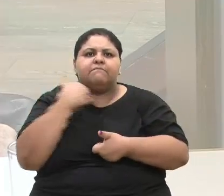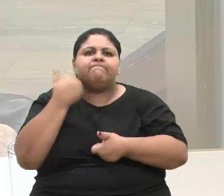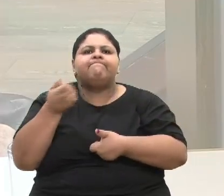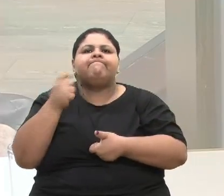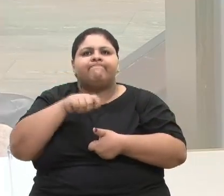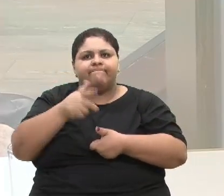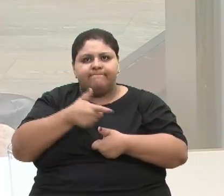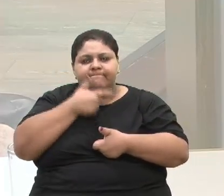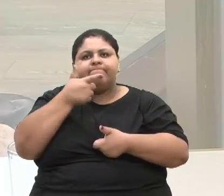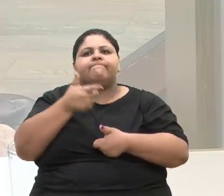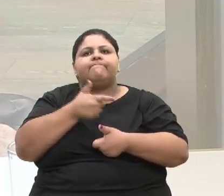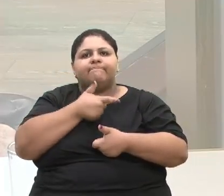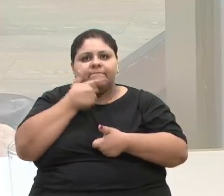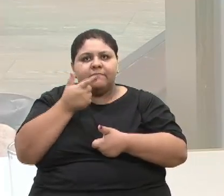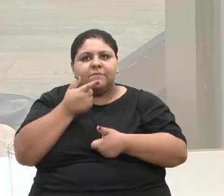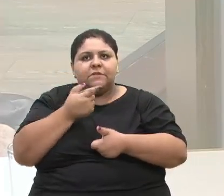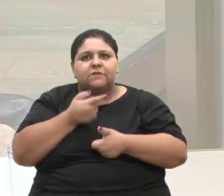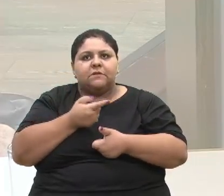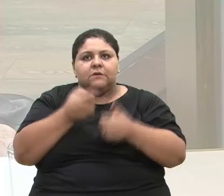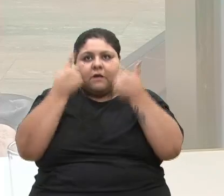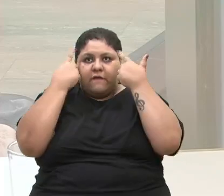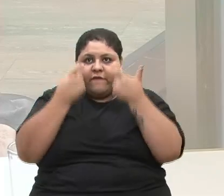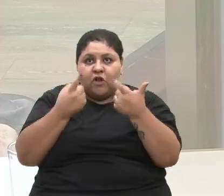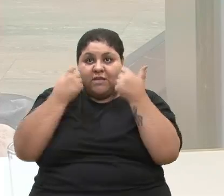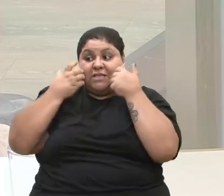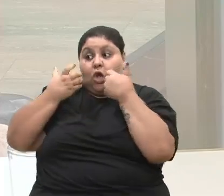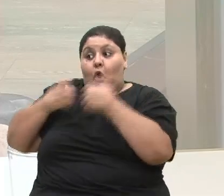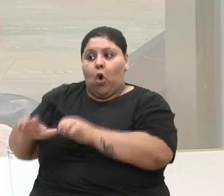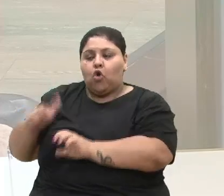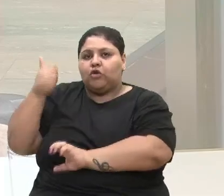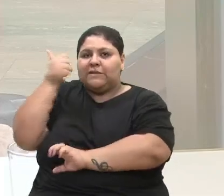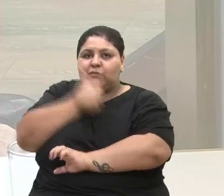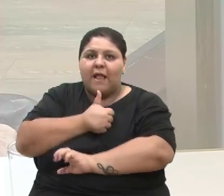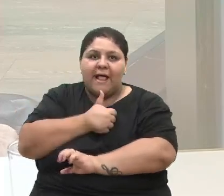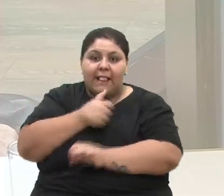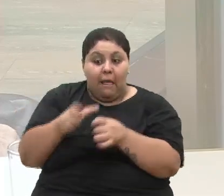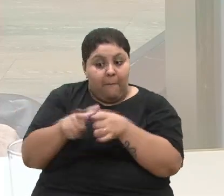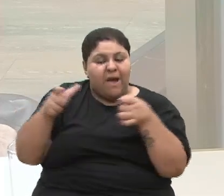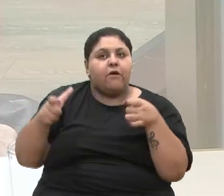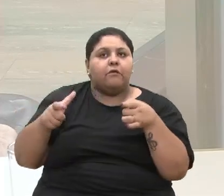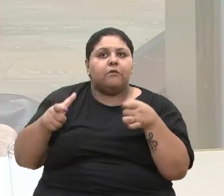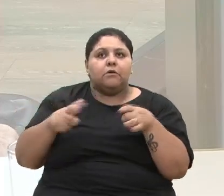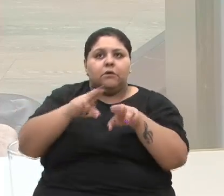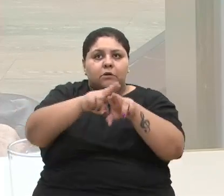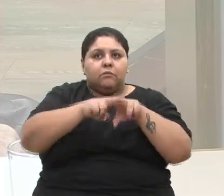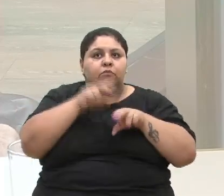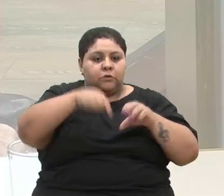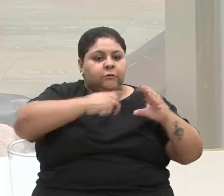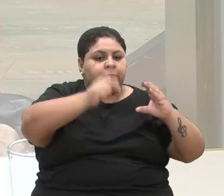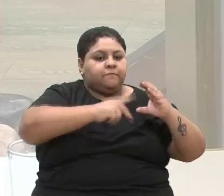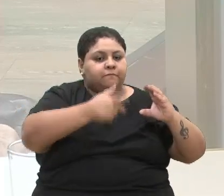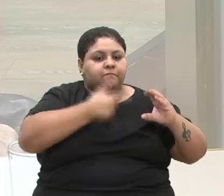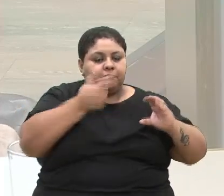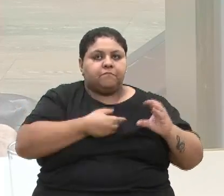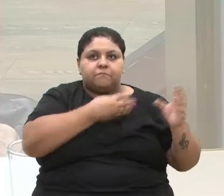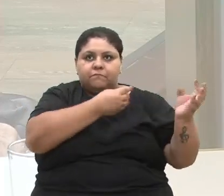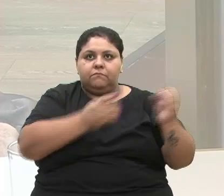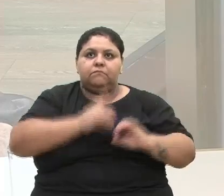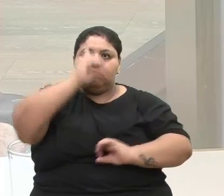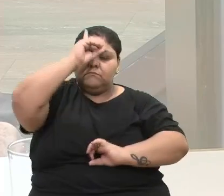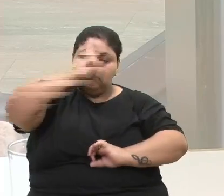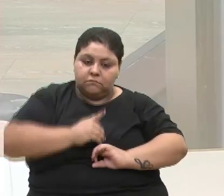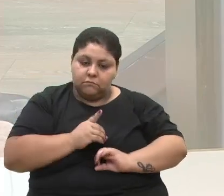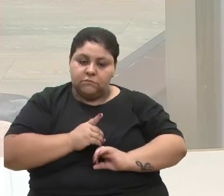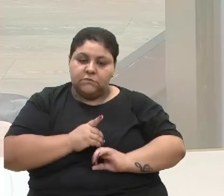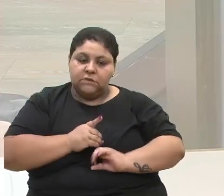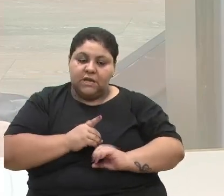que majoritariamente a violência acontece contra as mulheres. E por isso, nessa Câmara de Vereadores, a gente fala tanto dos direitos e fala tanto de Lei